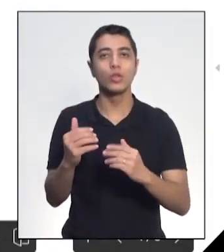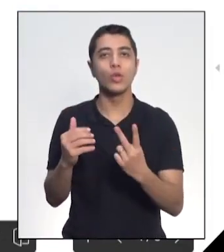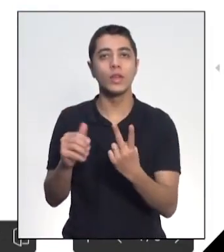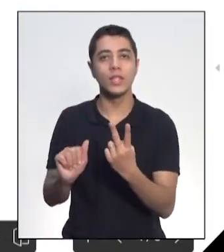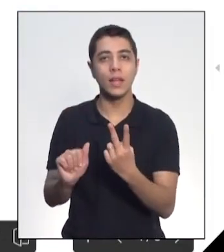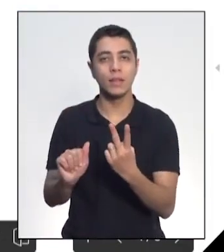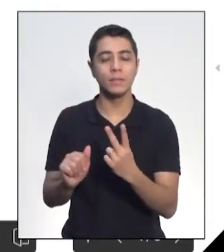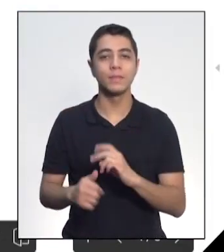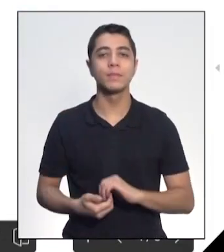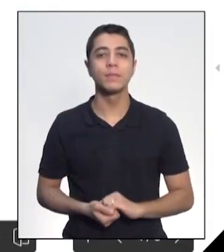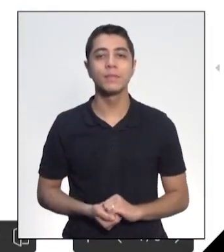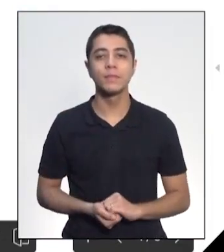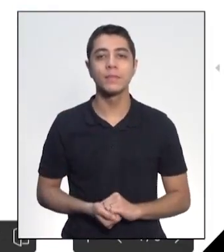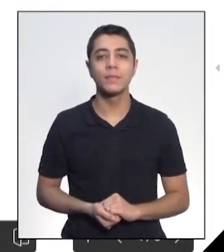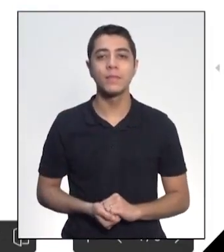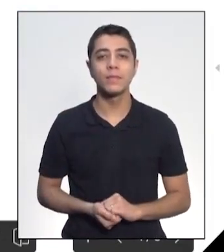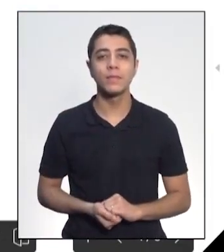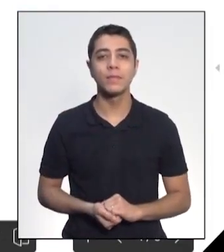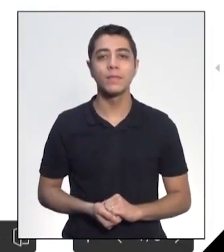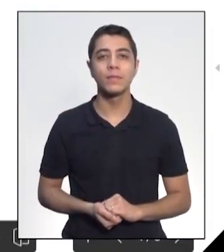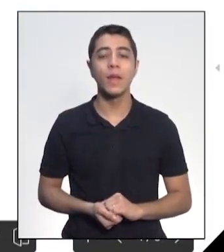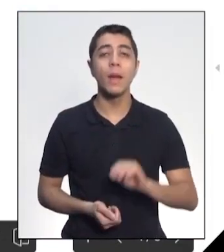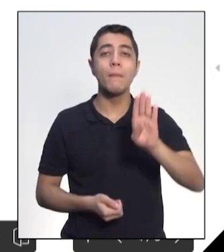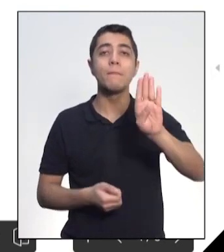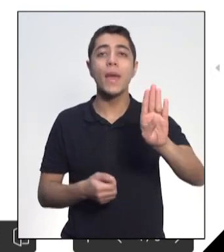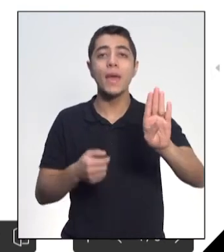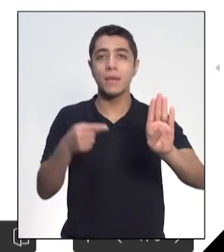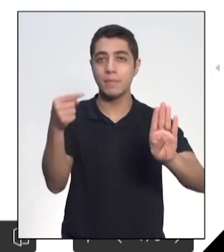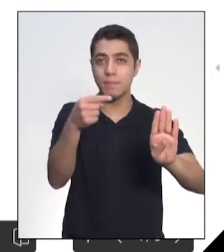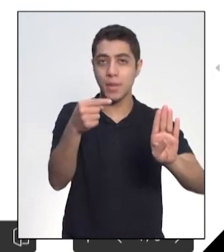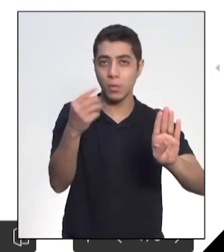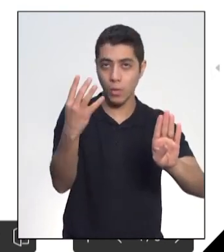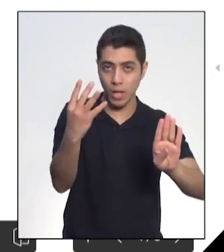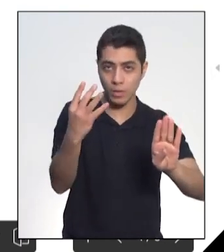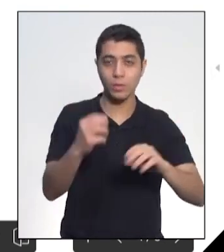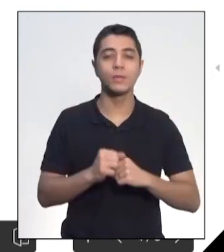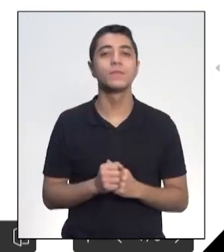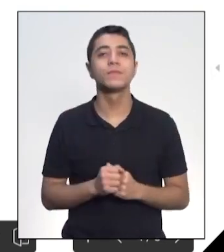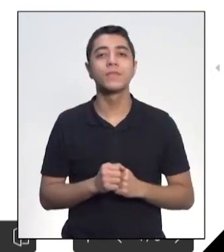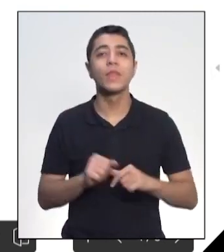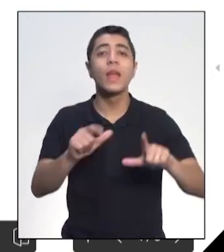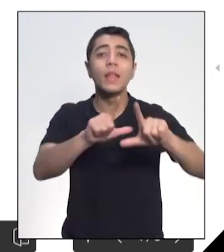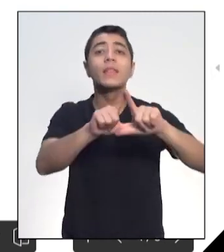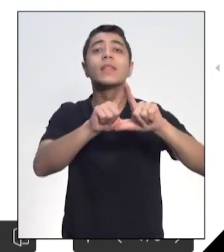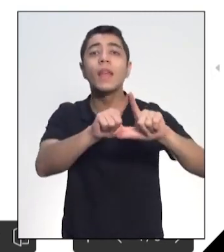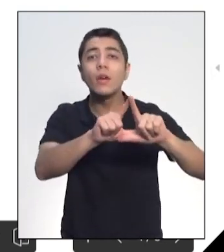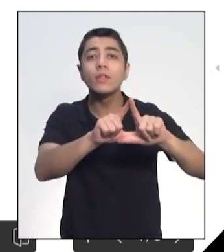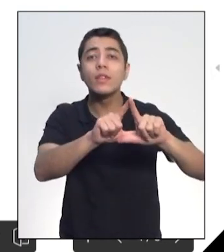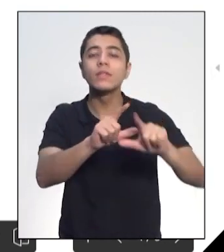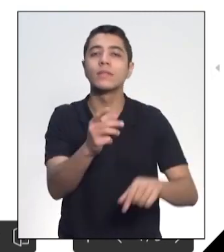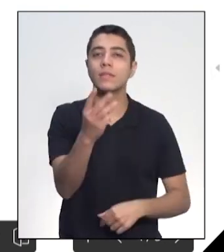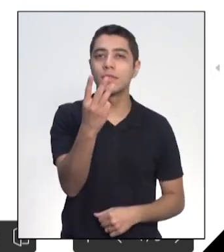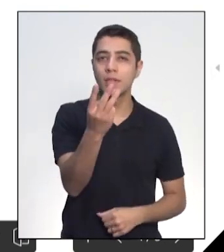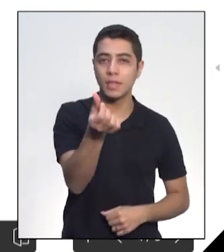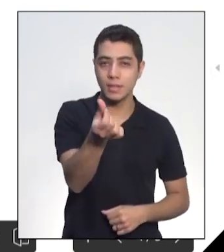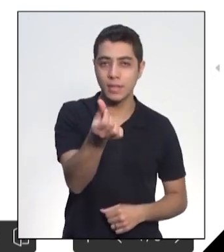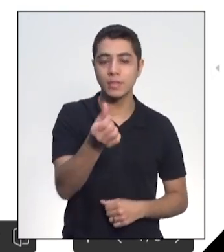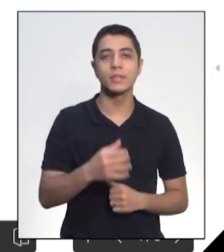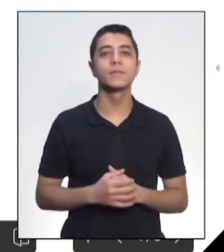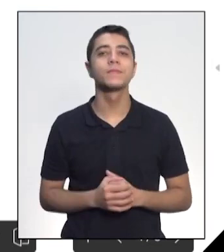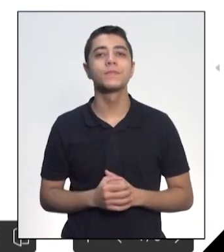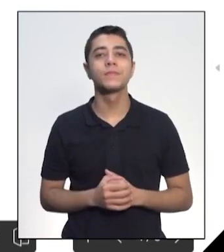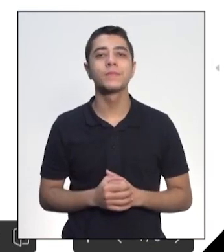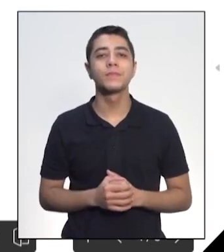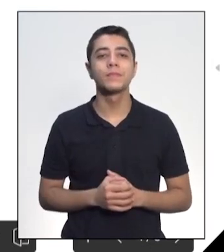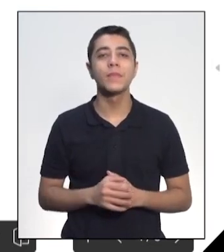que deu 36, e 2 vezes o A, que é 1. Sinais iguais mais, então aqui